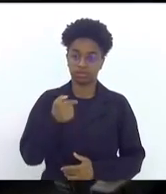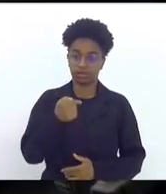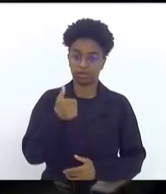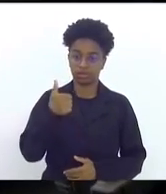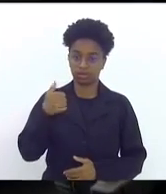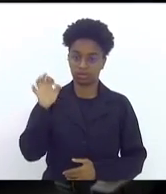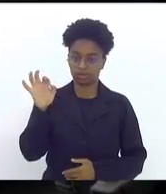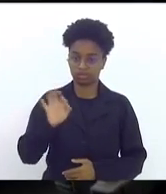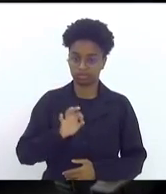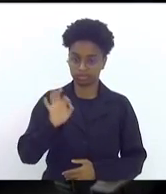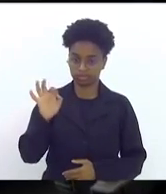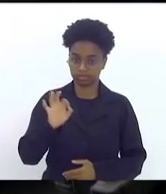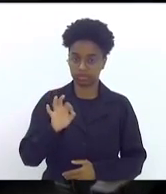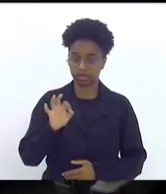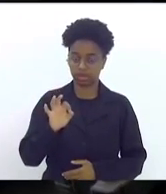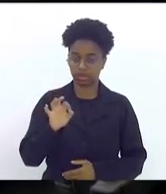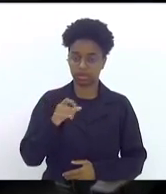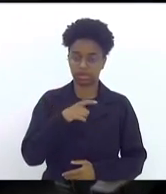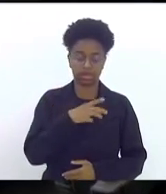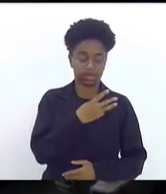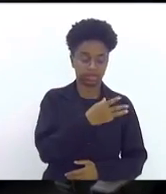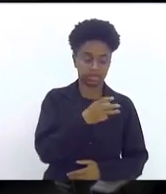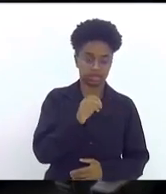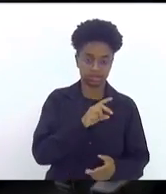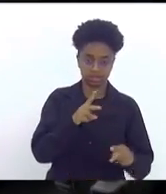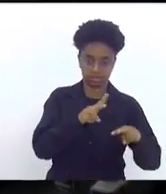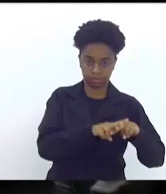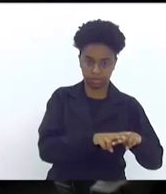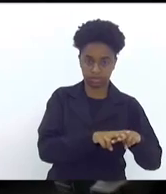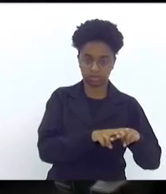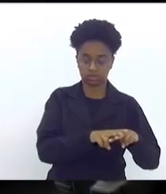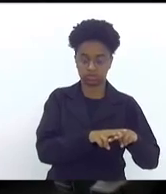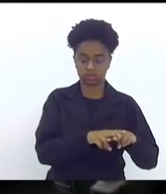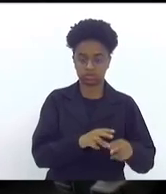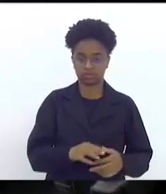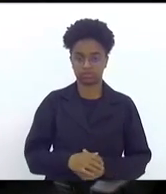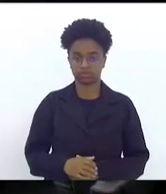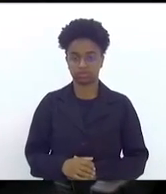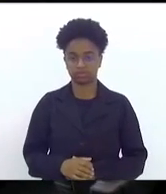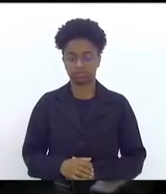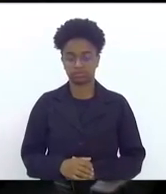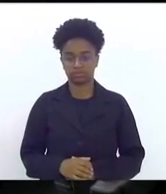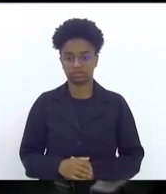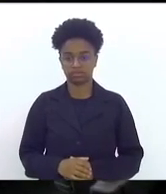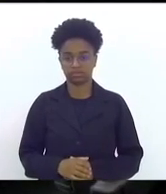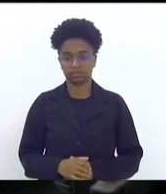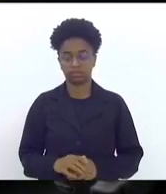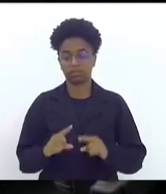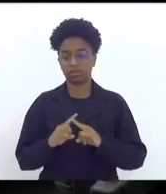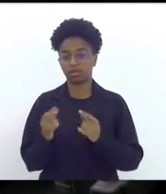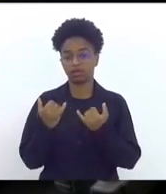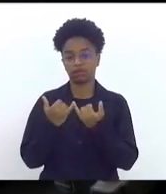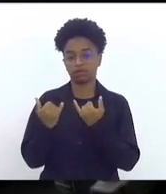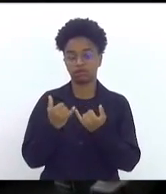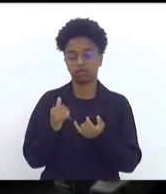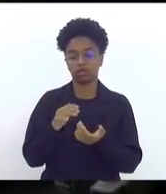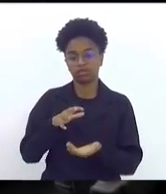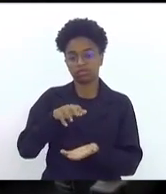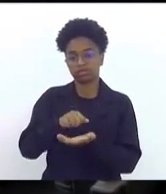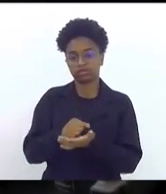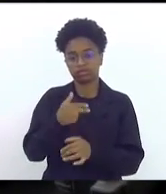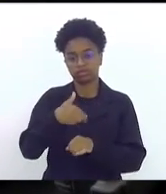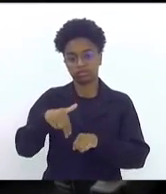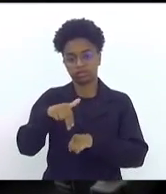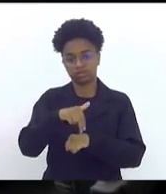71% daquelas 300 condenações revertidas. E o que dizem os dados do Registro Nacional de Exoneração